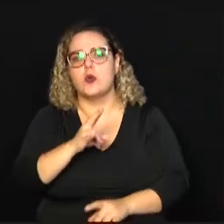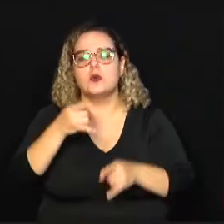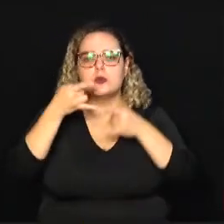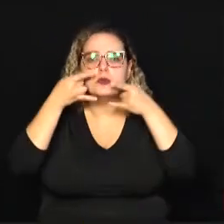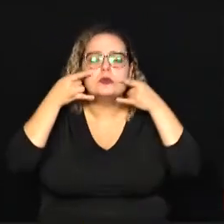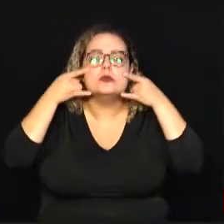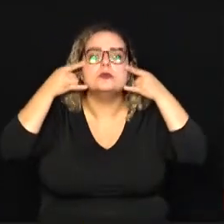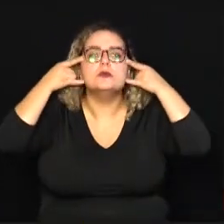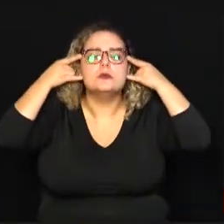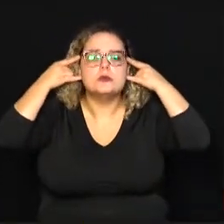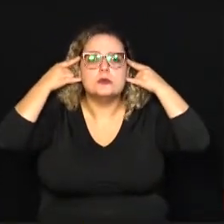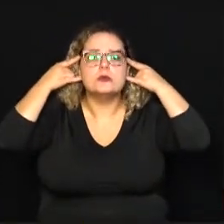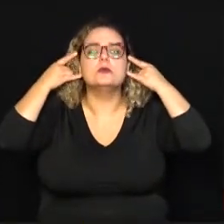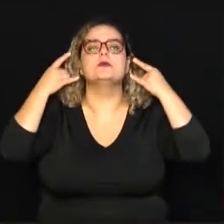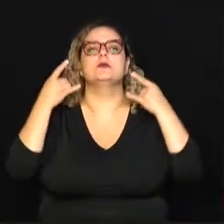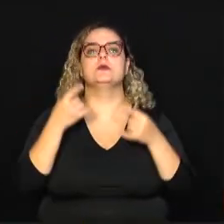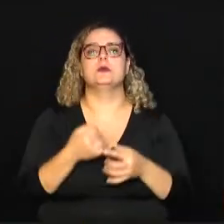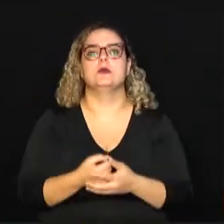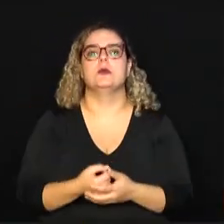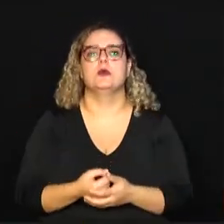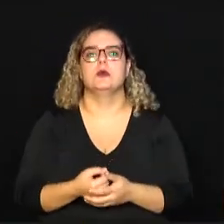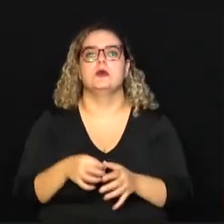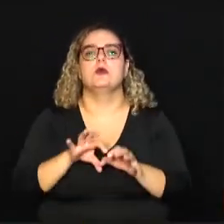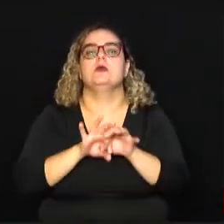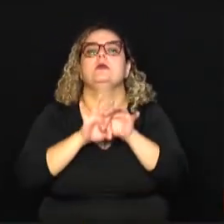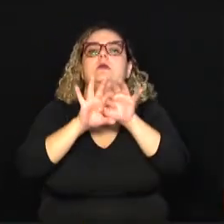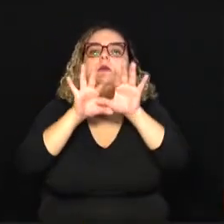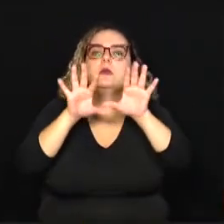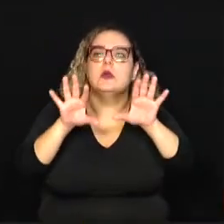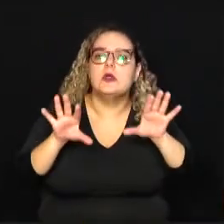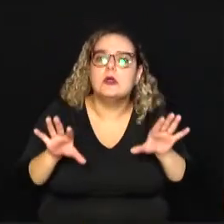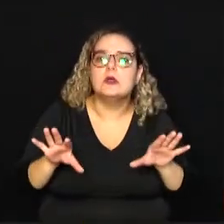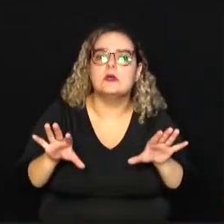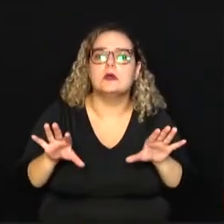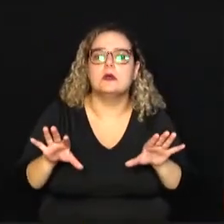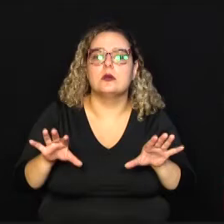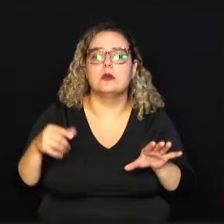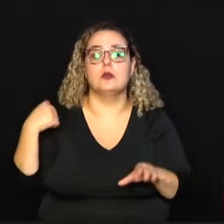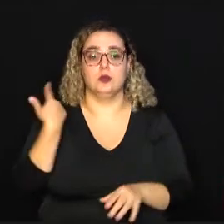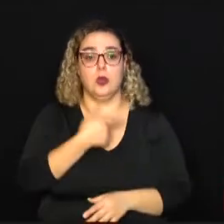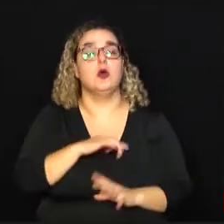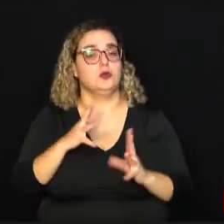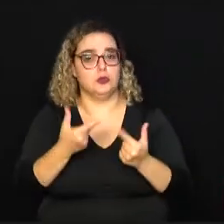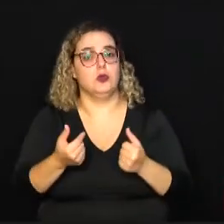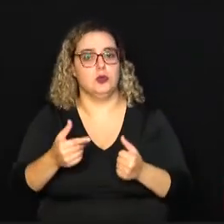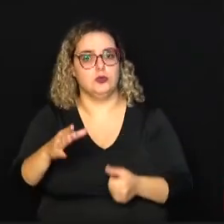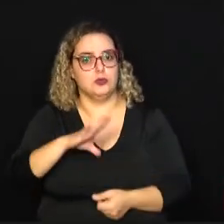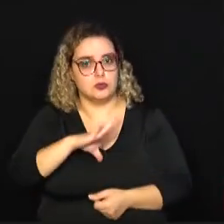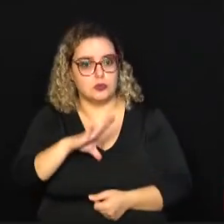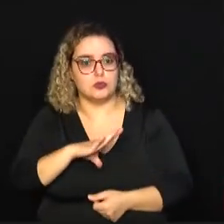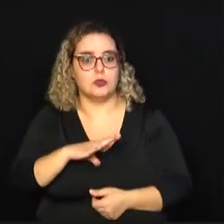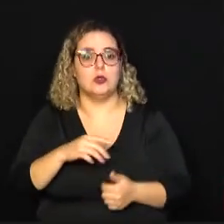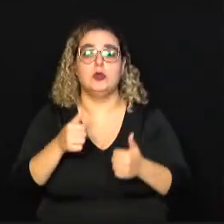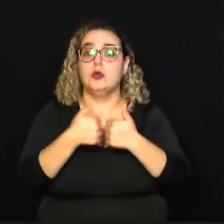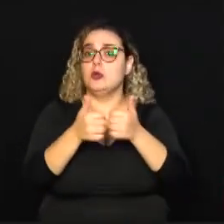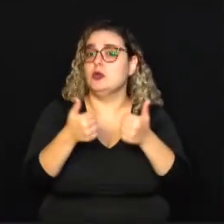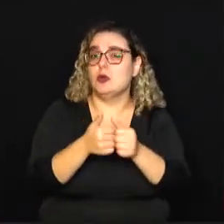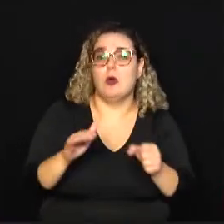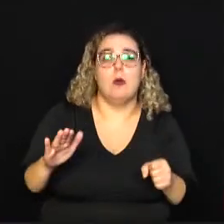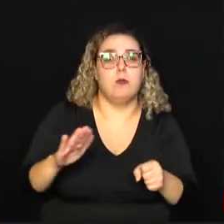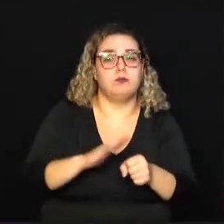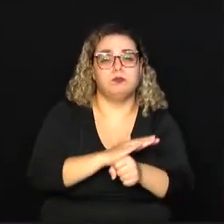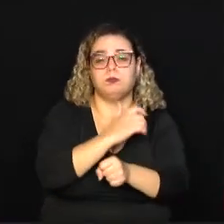já falhamos na medida em que nós continuamos permitindo, né, eu digo nós, eu falo a municipalidade, que os ônibus circulassem lotados